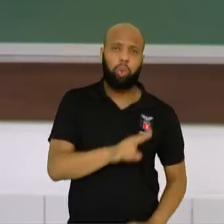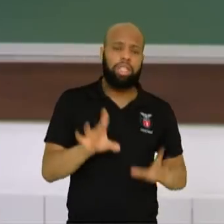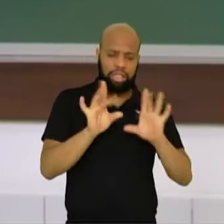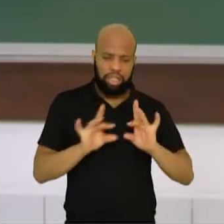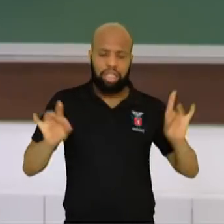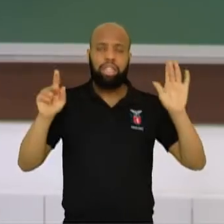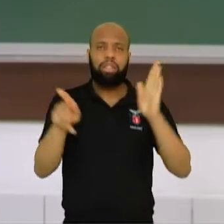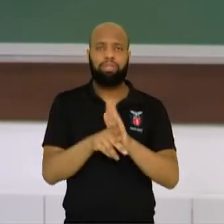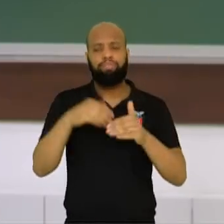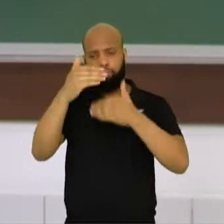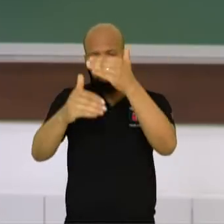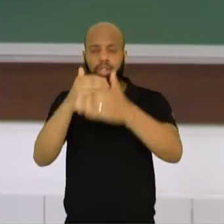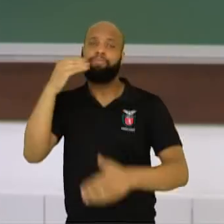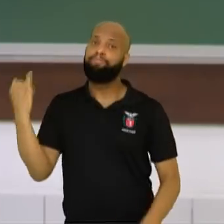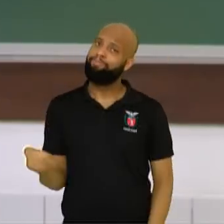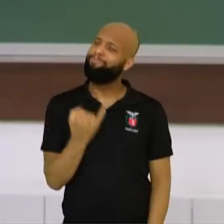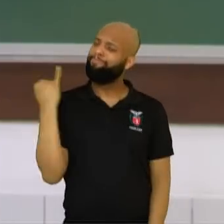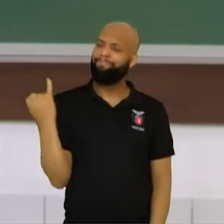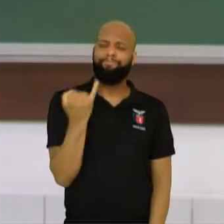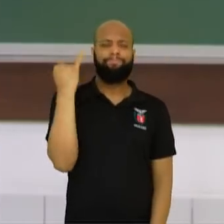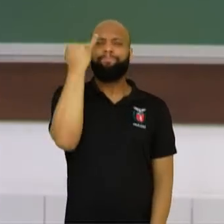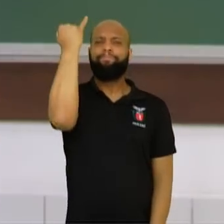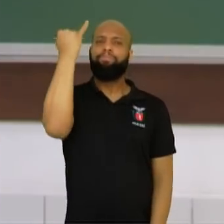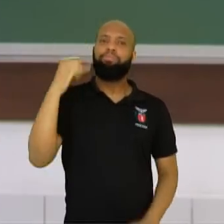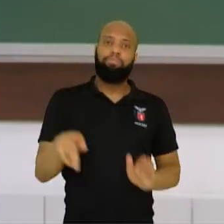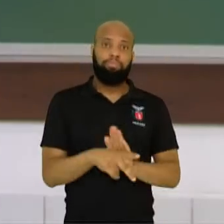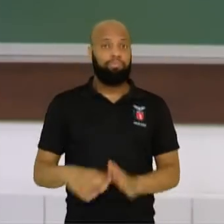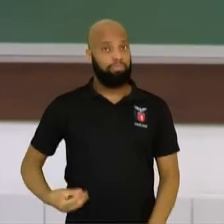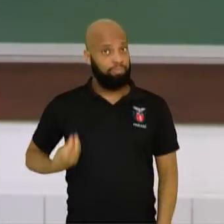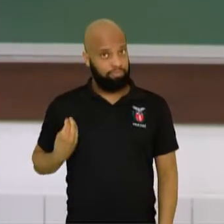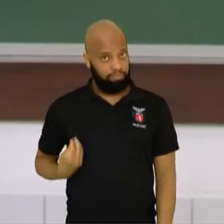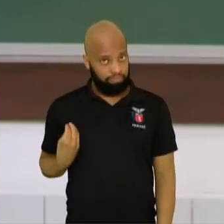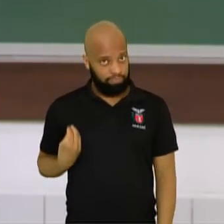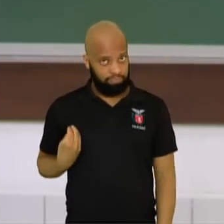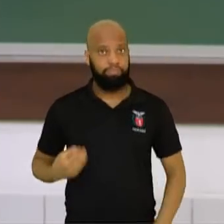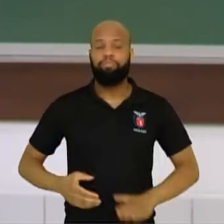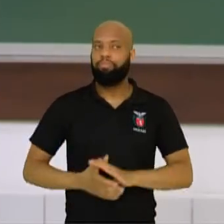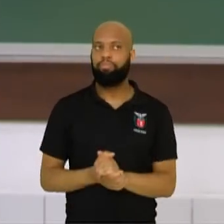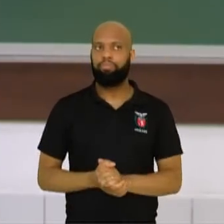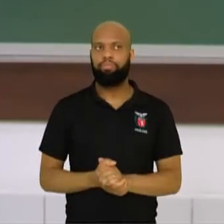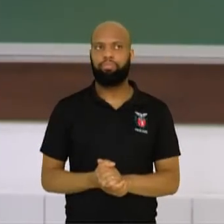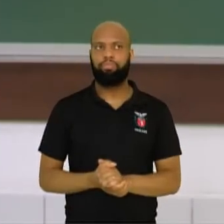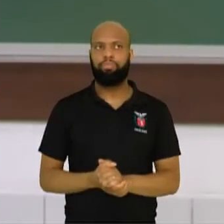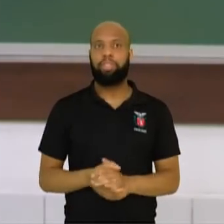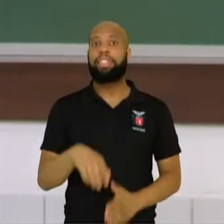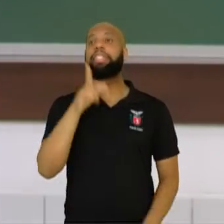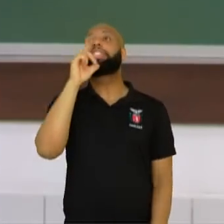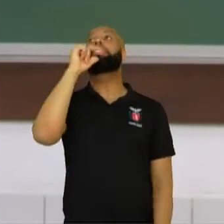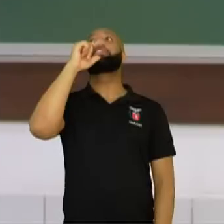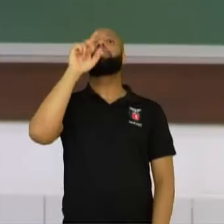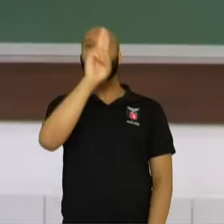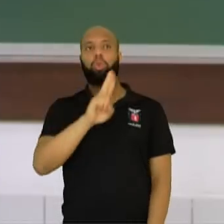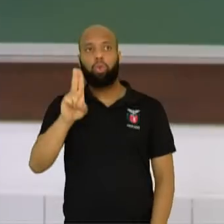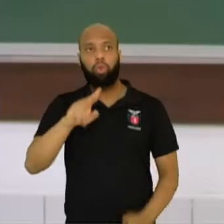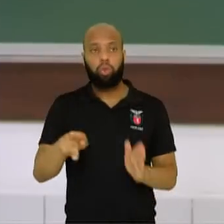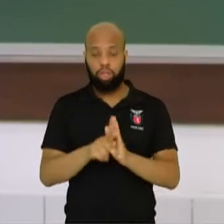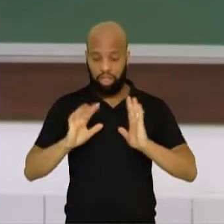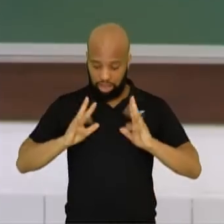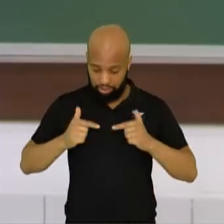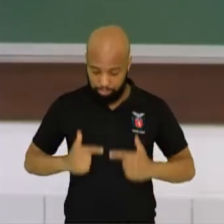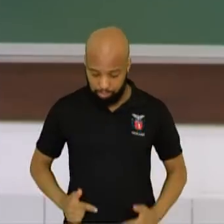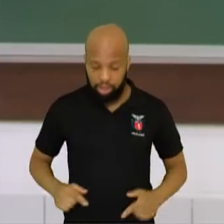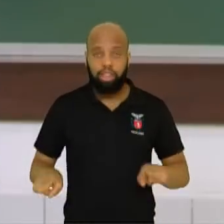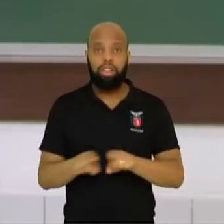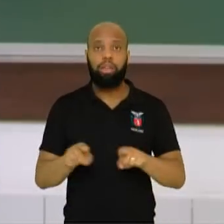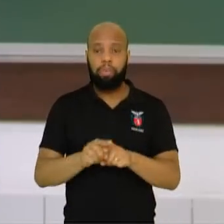as plantas, as frutas, as verduras, para elas crescerem, germinarem e serem coletadas, teve que